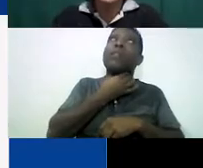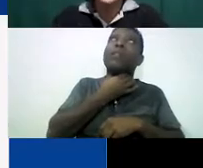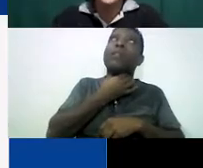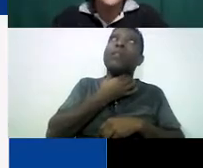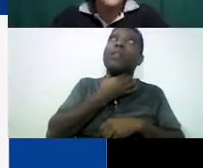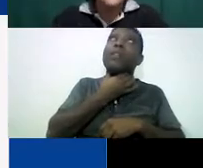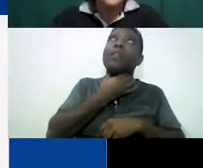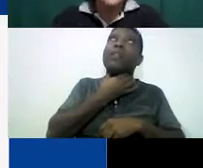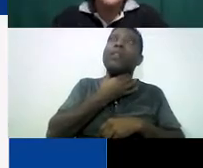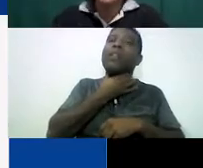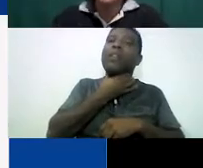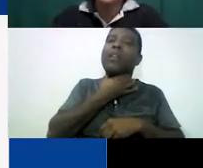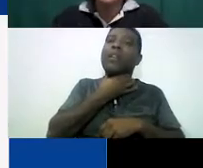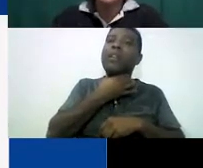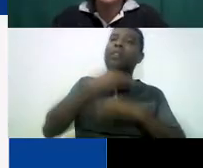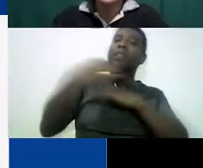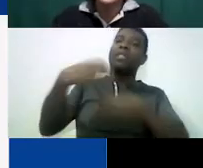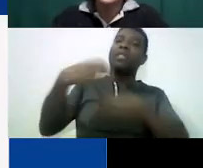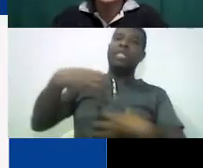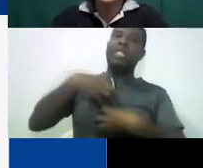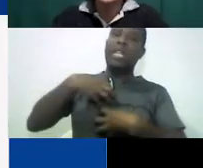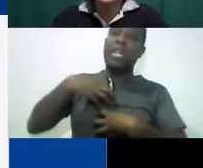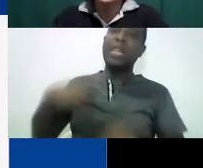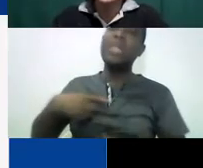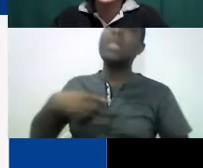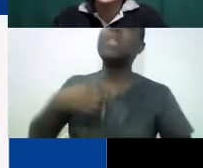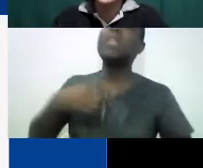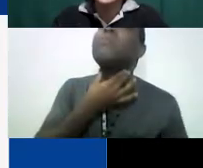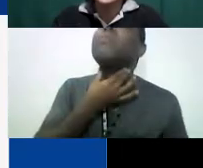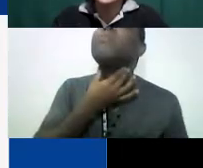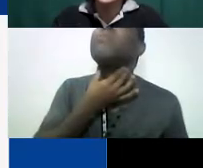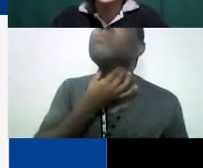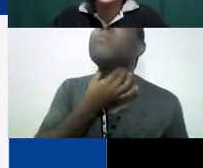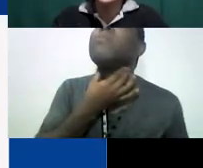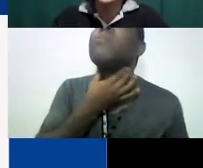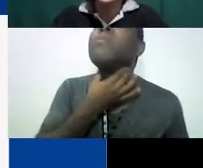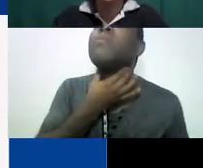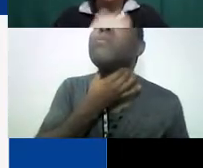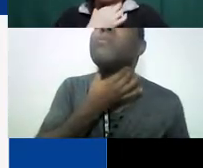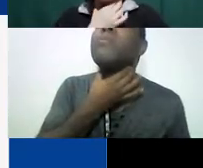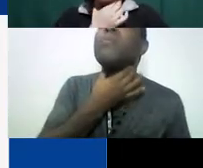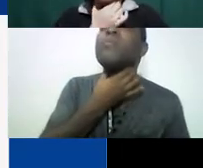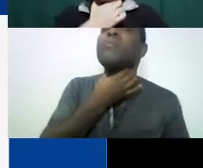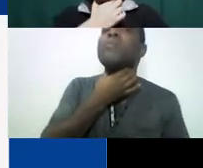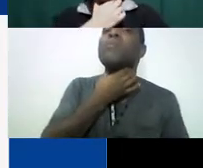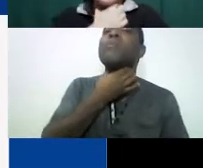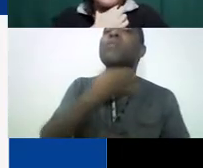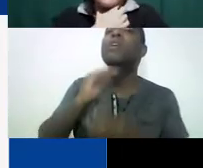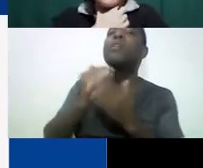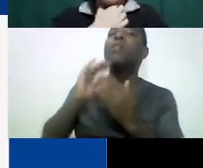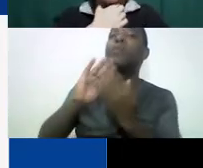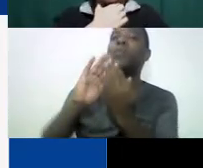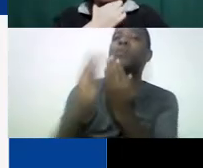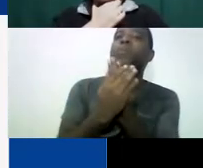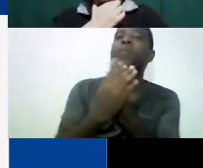anterior, tá? Reto da cabeça. E vindo na sequência, os músculos longo da